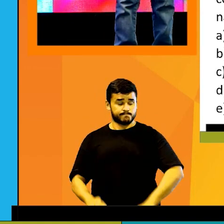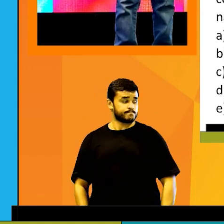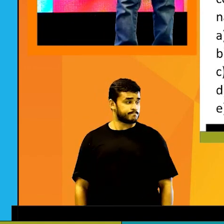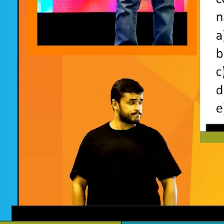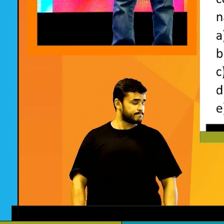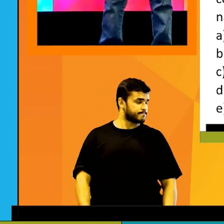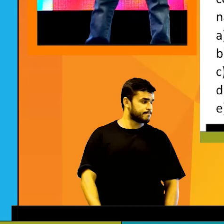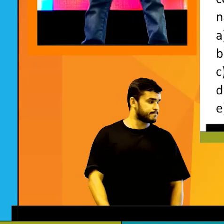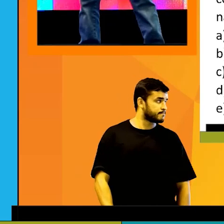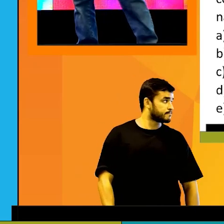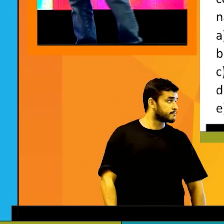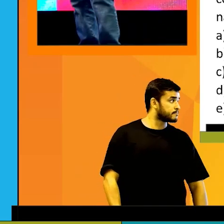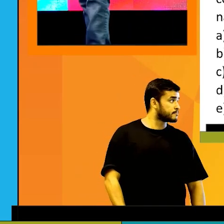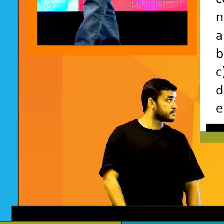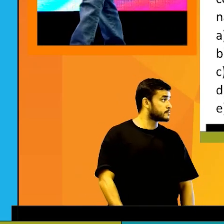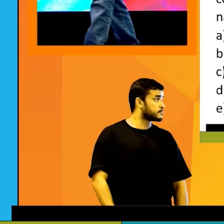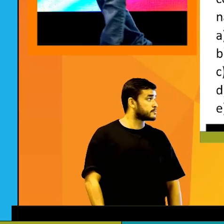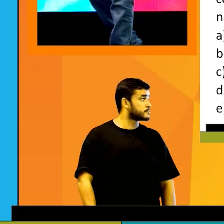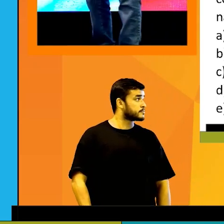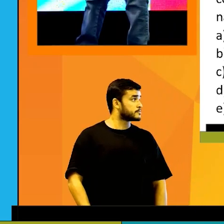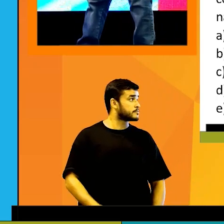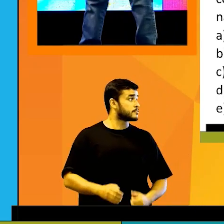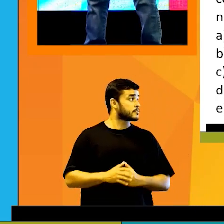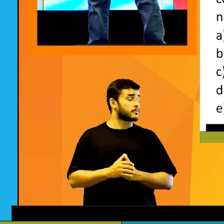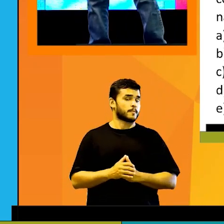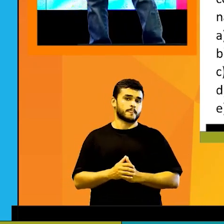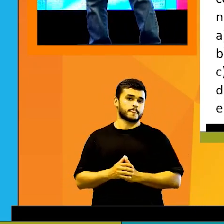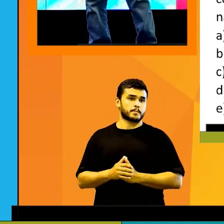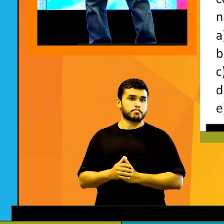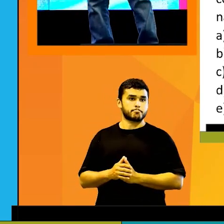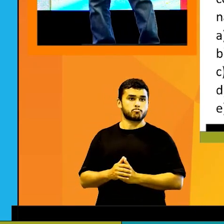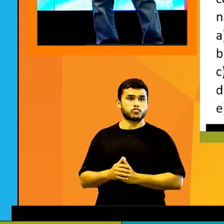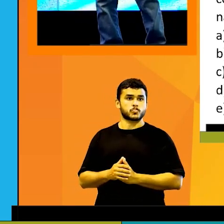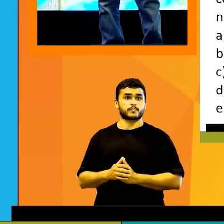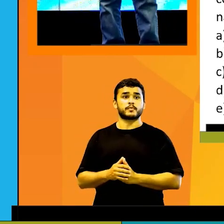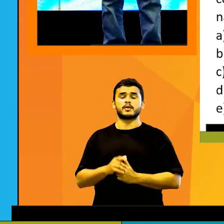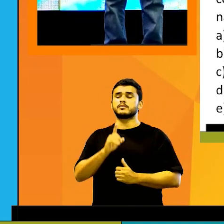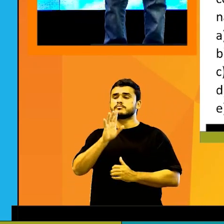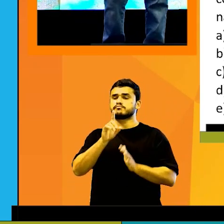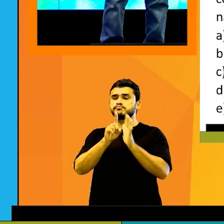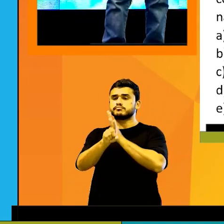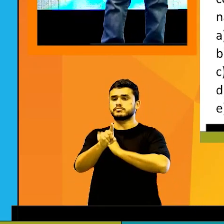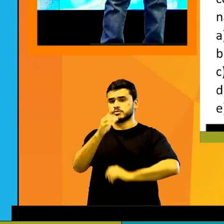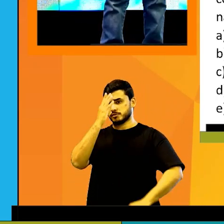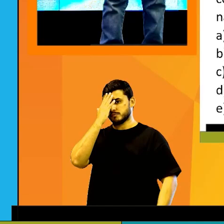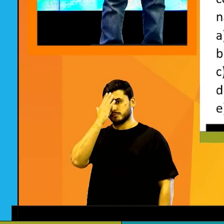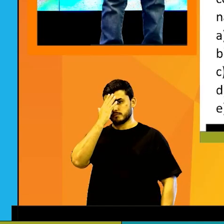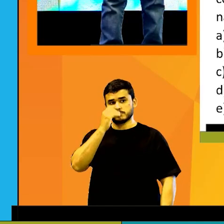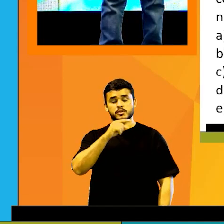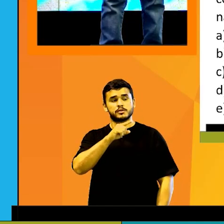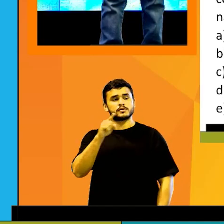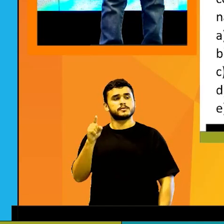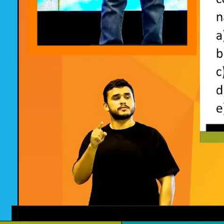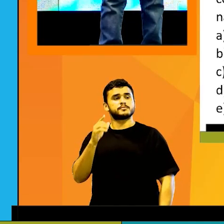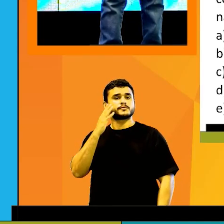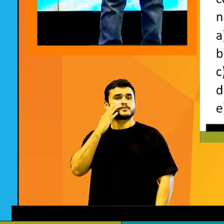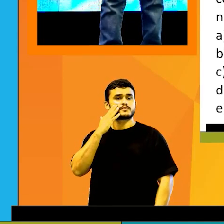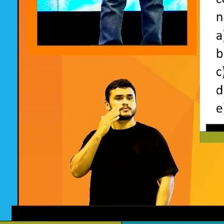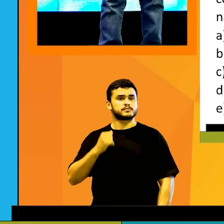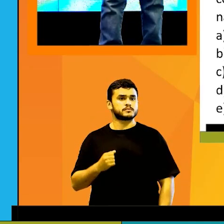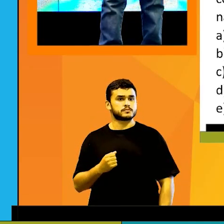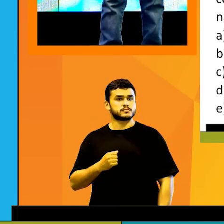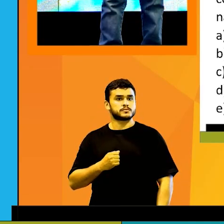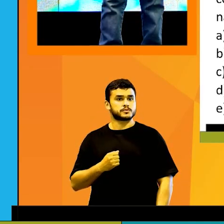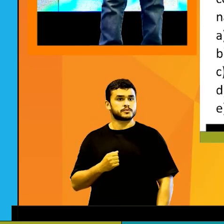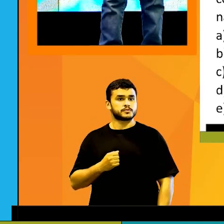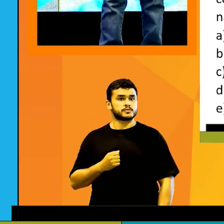de Senhora. Mas eu queria aproveitar, antes de resolver a questão, fazer talvez o último comentário. Anotem